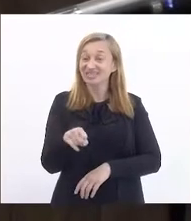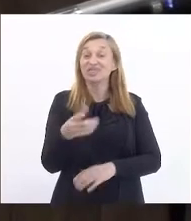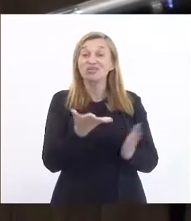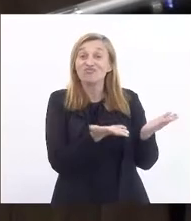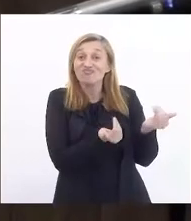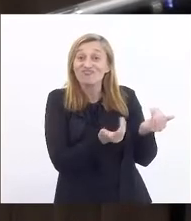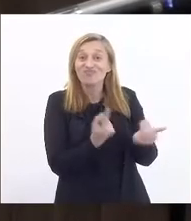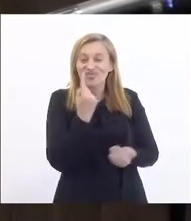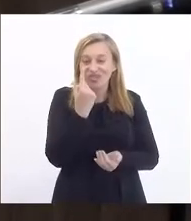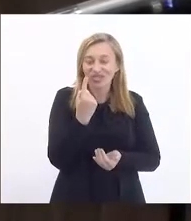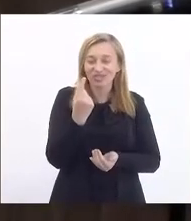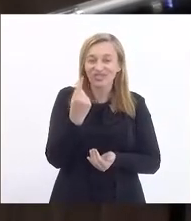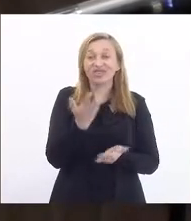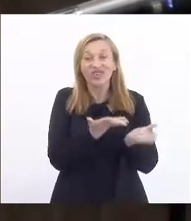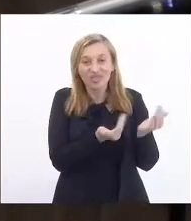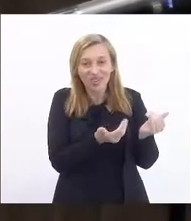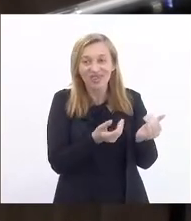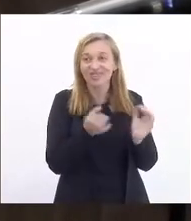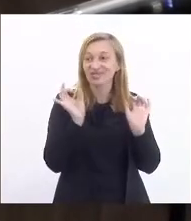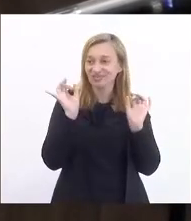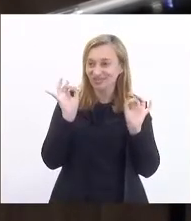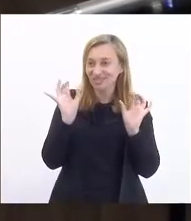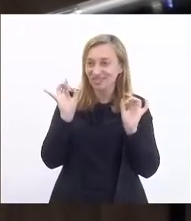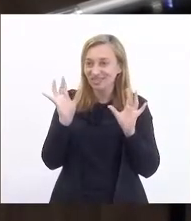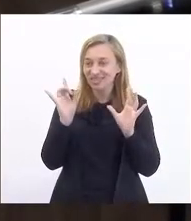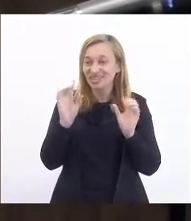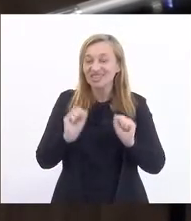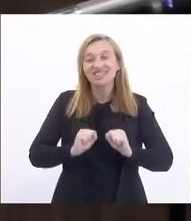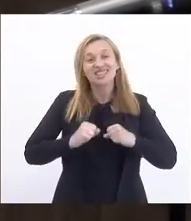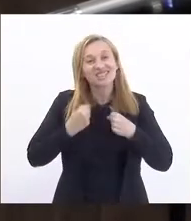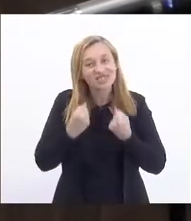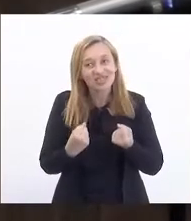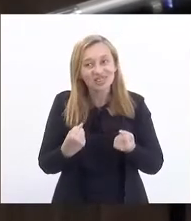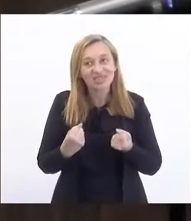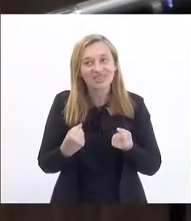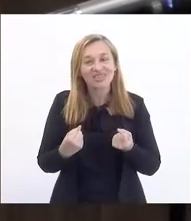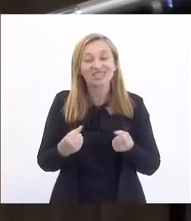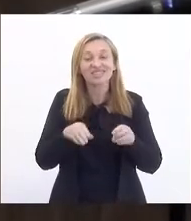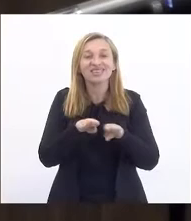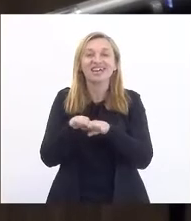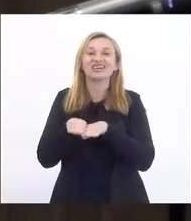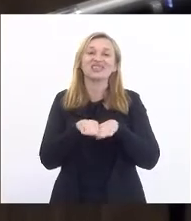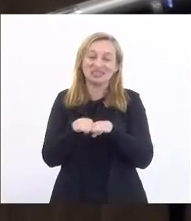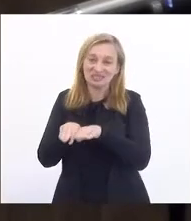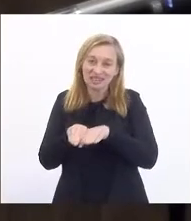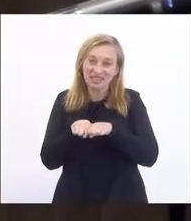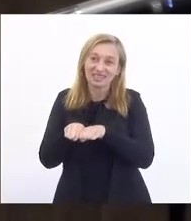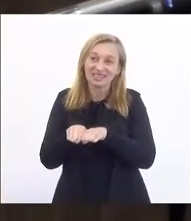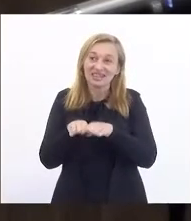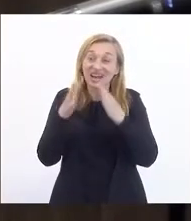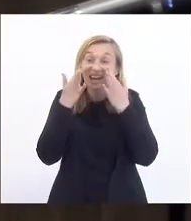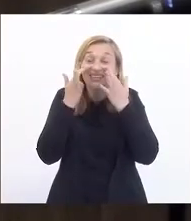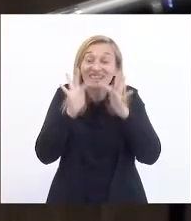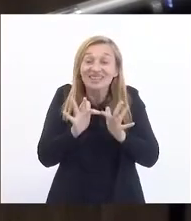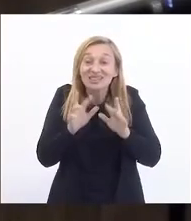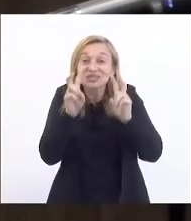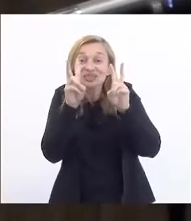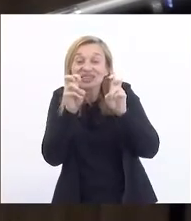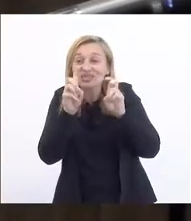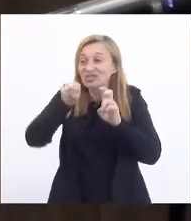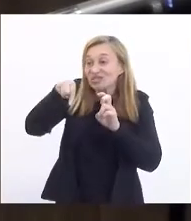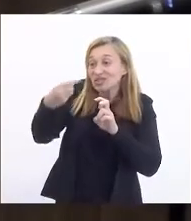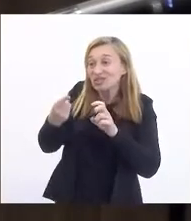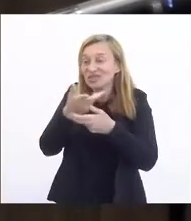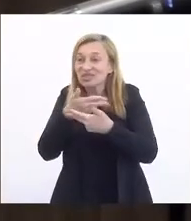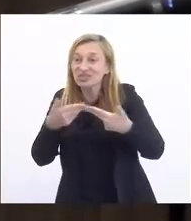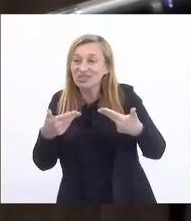jovem a um brilhante jovem defensor da igualdade atento às questões entre outras